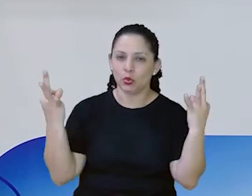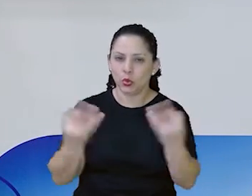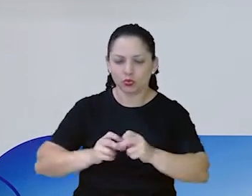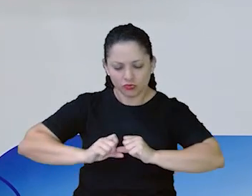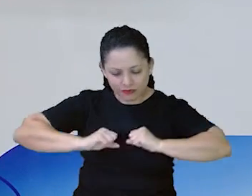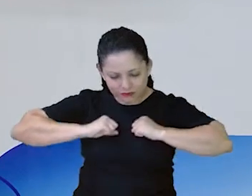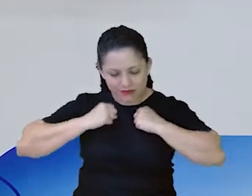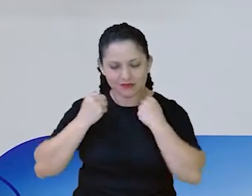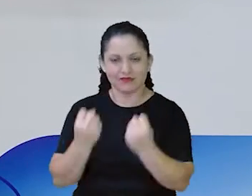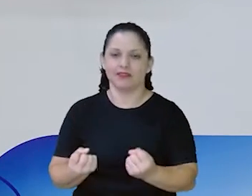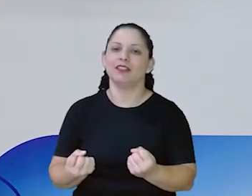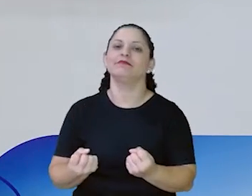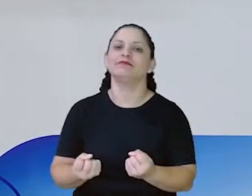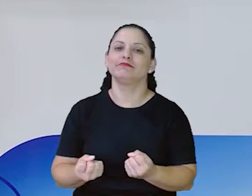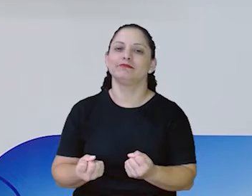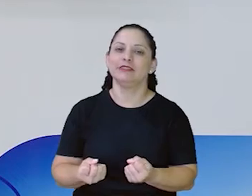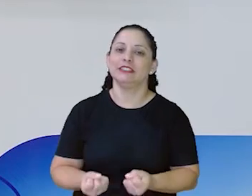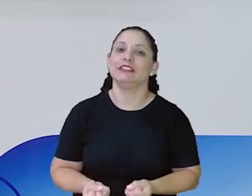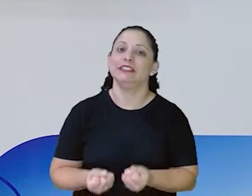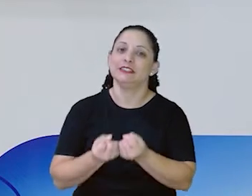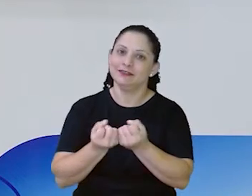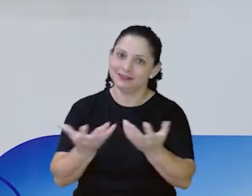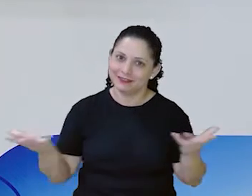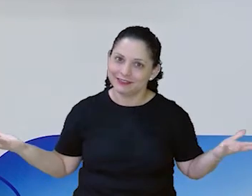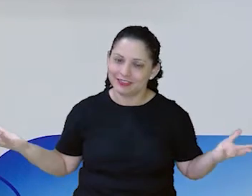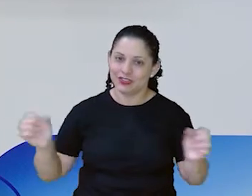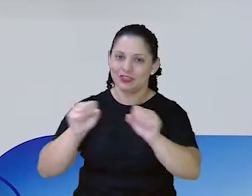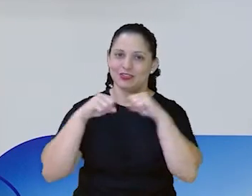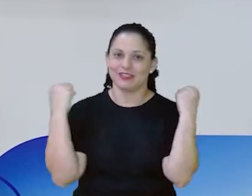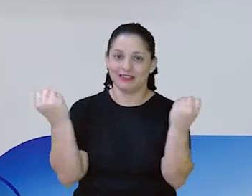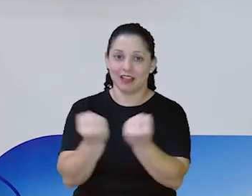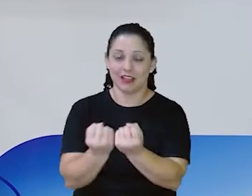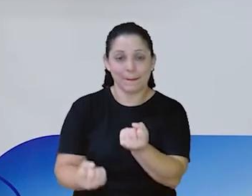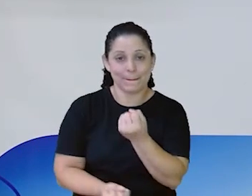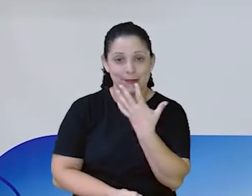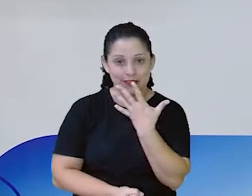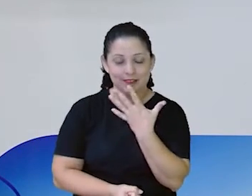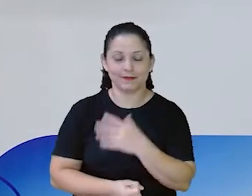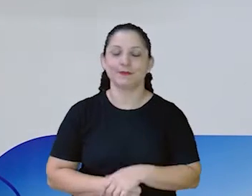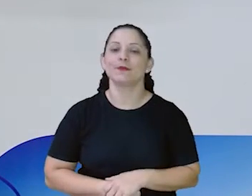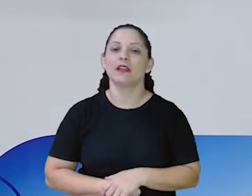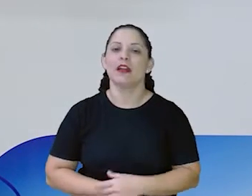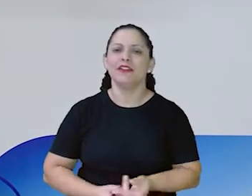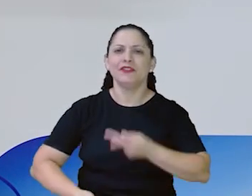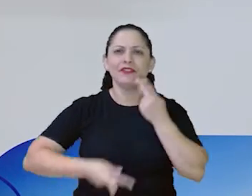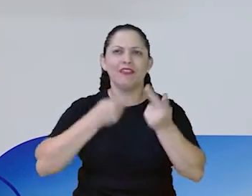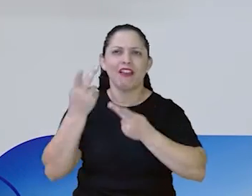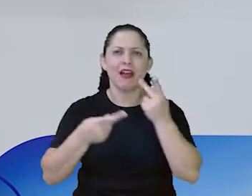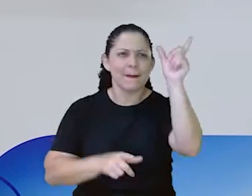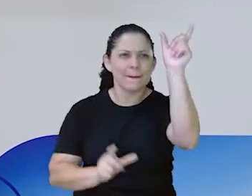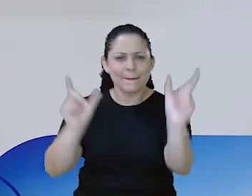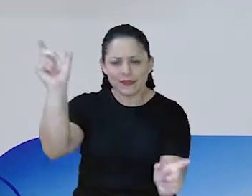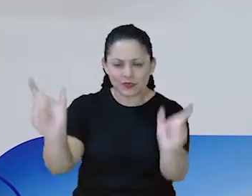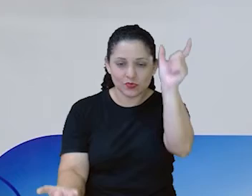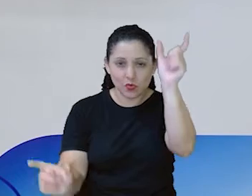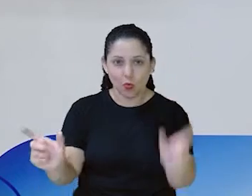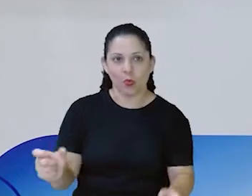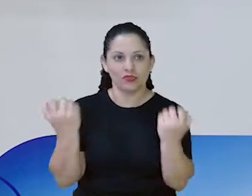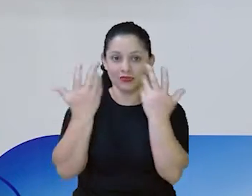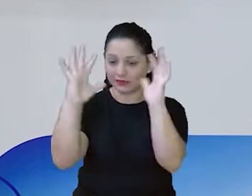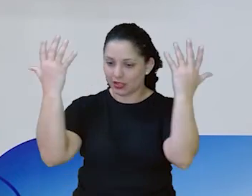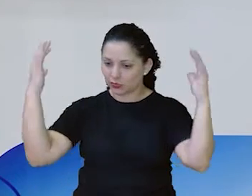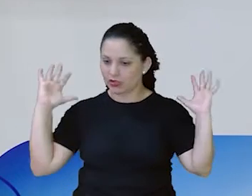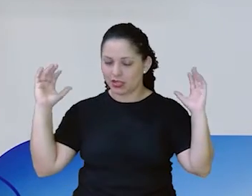que todo mundo fique bem. Pois é. Todo mundo, quando eu falo as pessoas, os seres humanos e a natureza